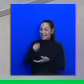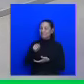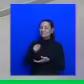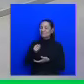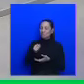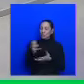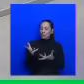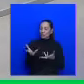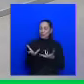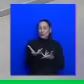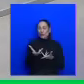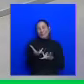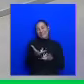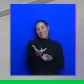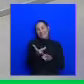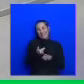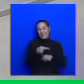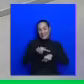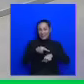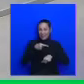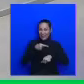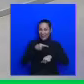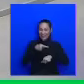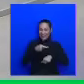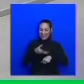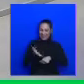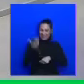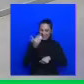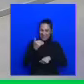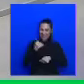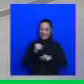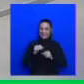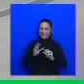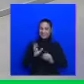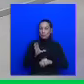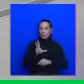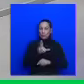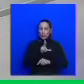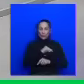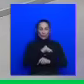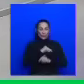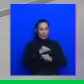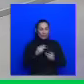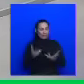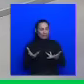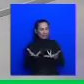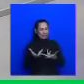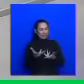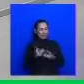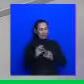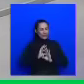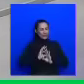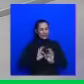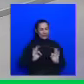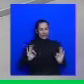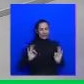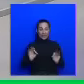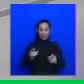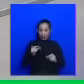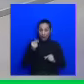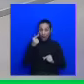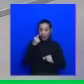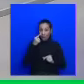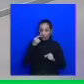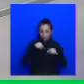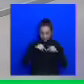Mega Sena, sua linda, chegou sua vez! Ai, ai, ai, que maravilha, hein? Olha só que